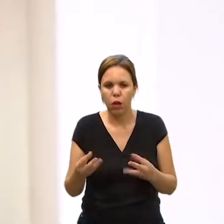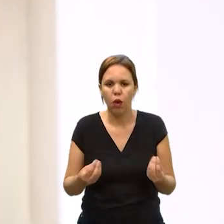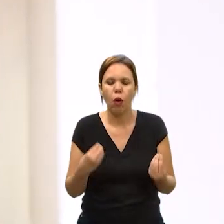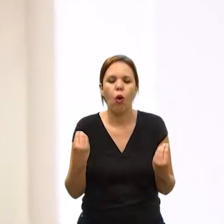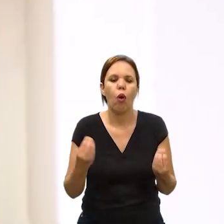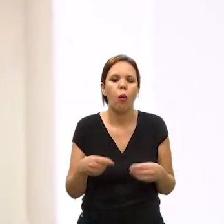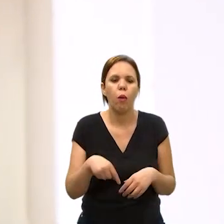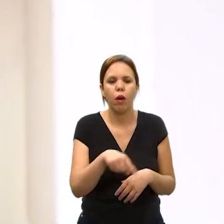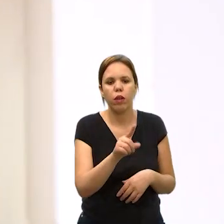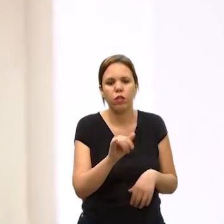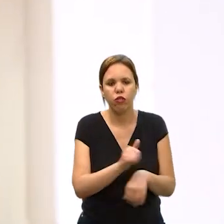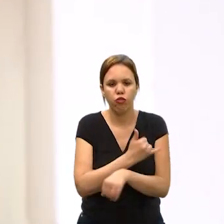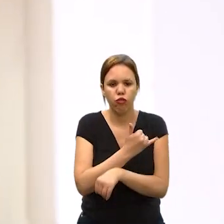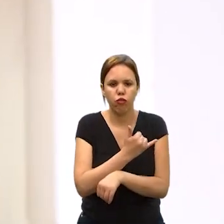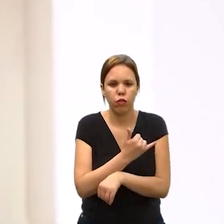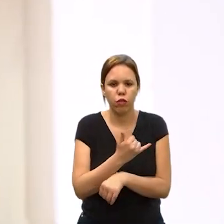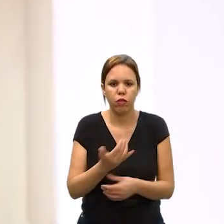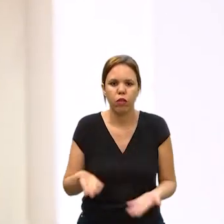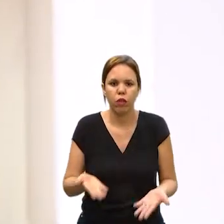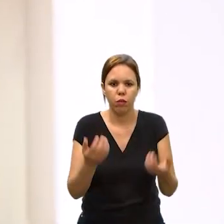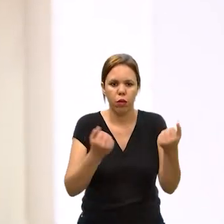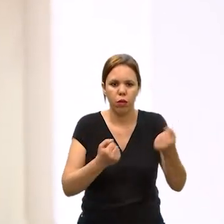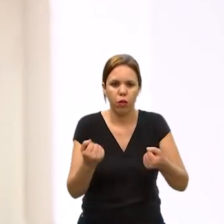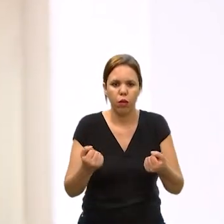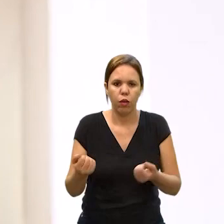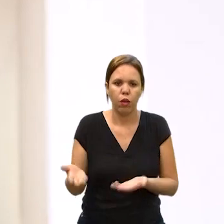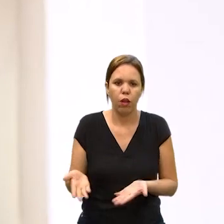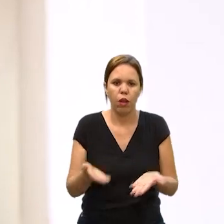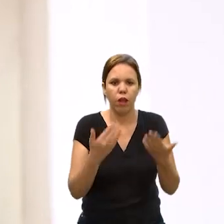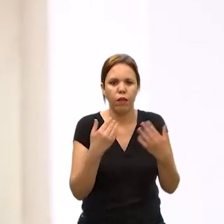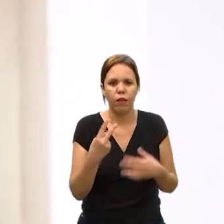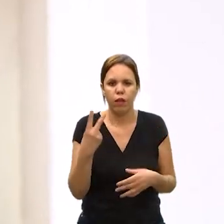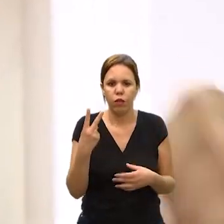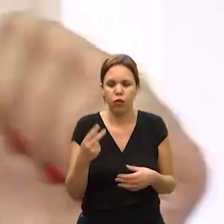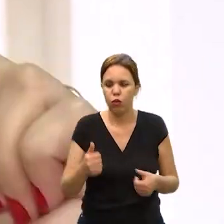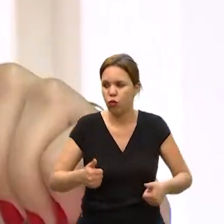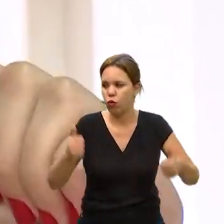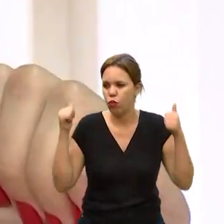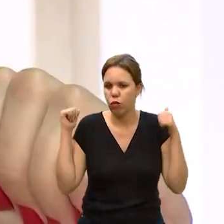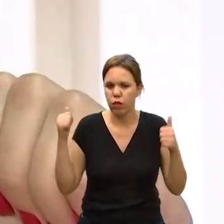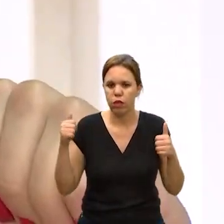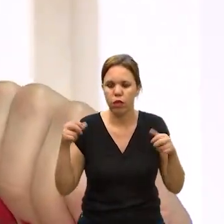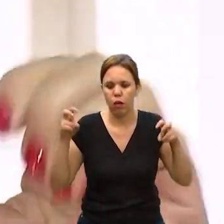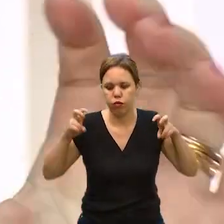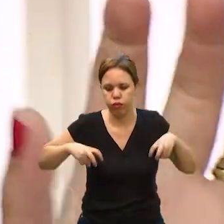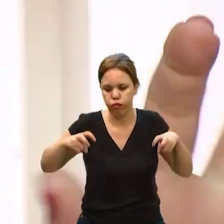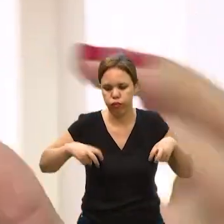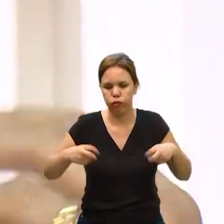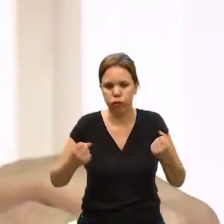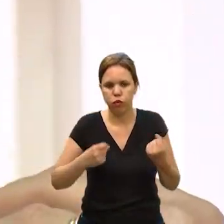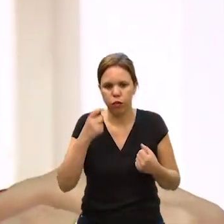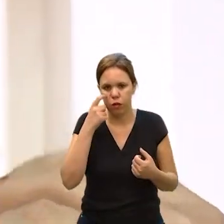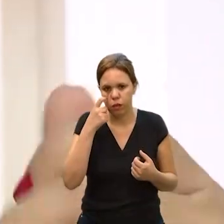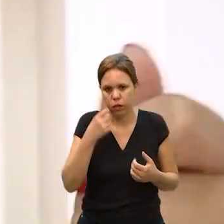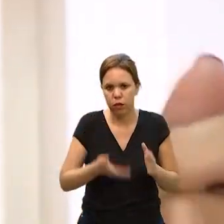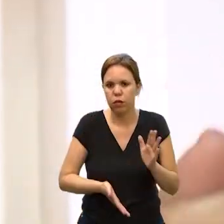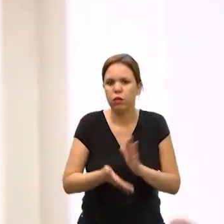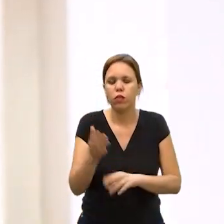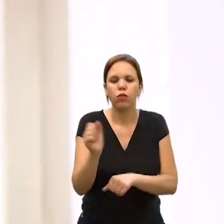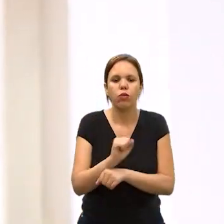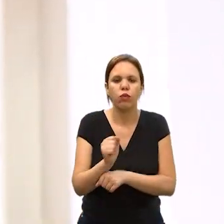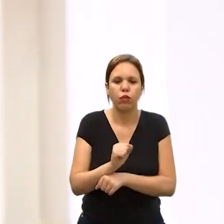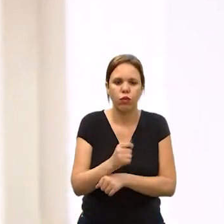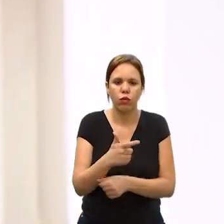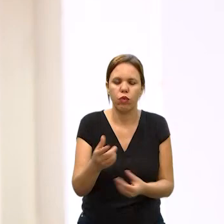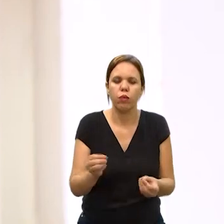tinha como ir para Jaguariúna com o meu carro, porque como é que eu vou fazer para colocar duas atrás, colocar na cadeirinha e